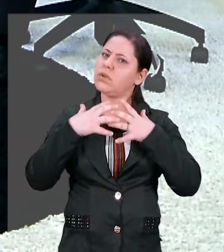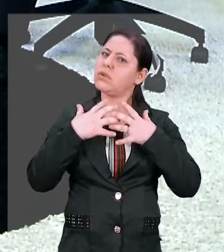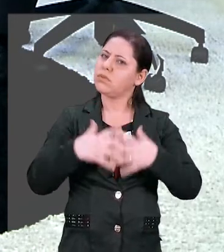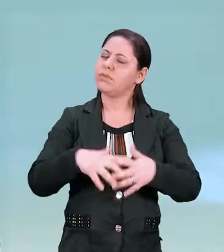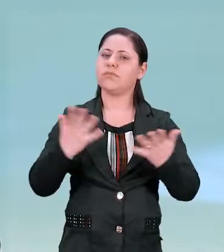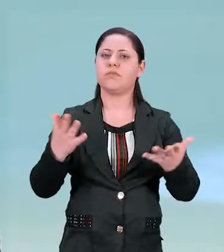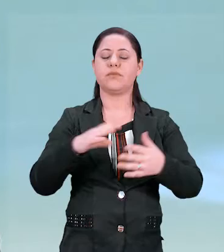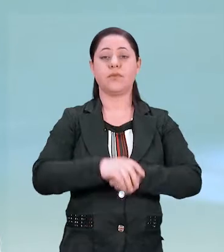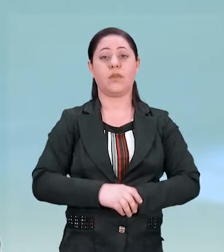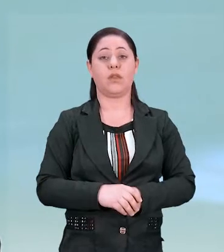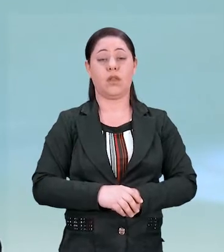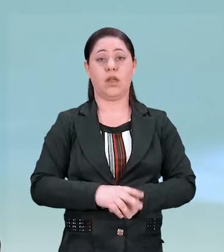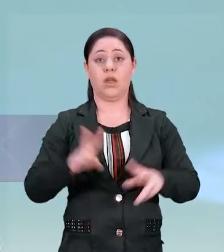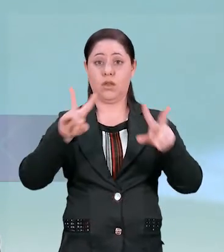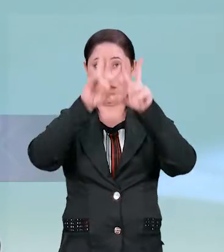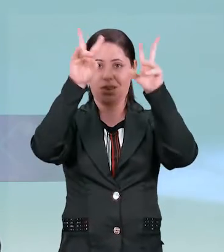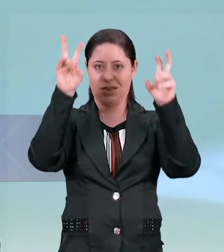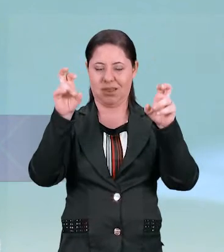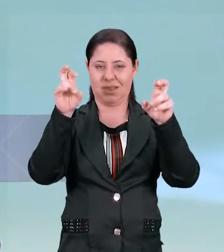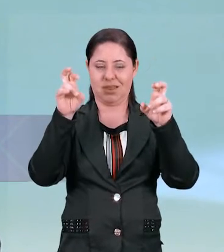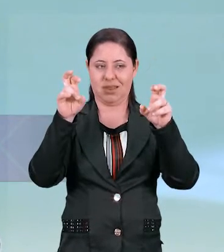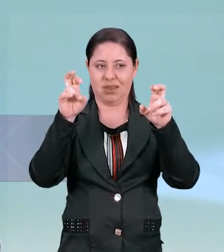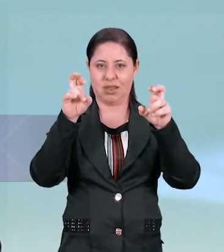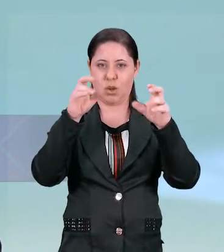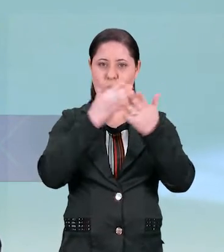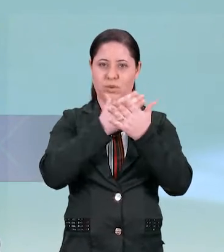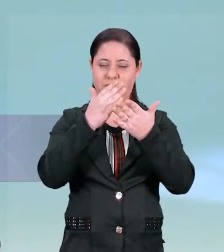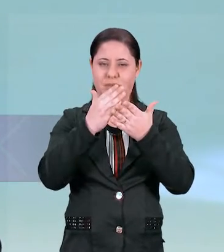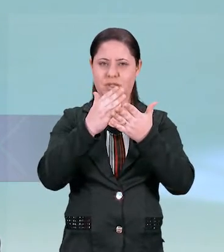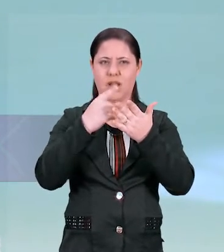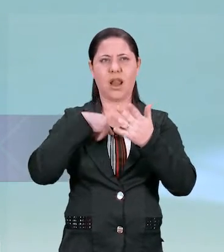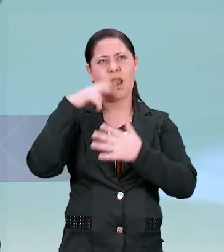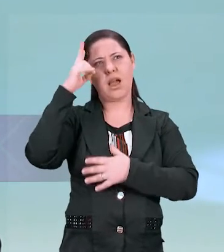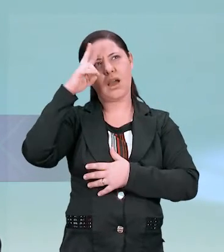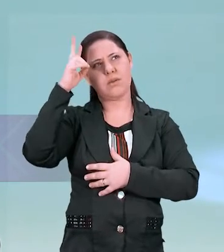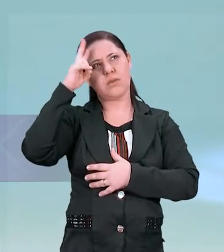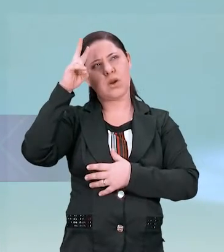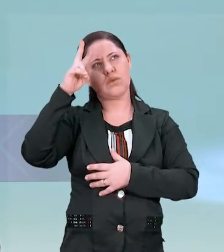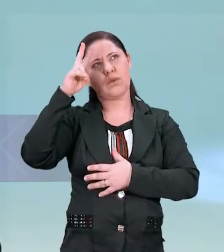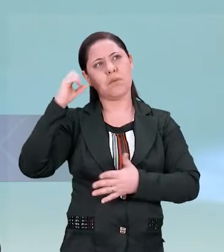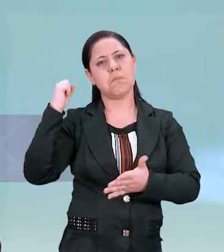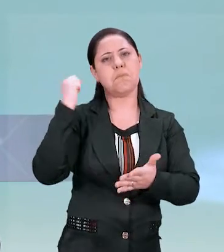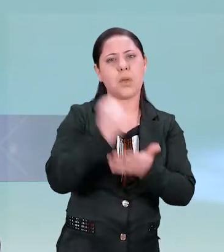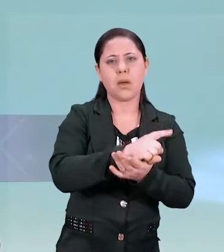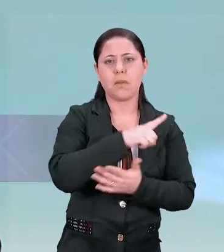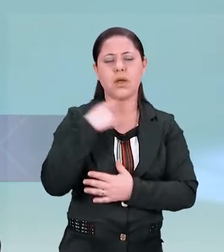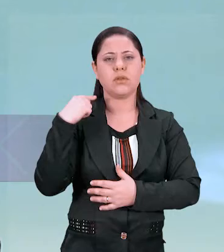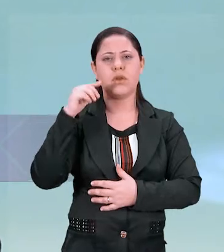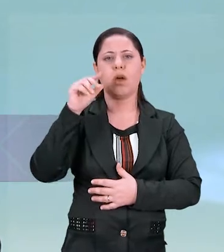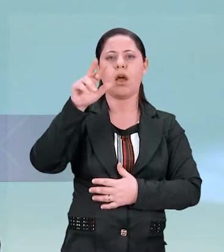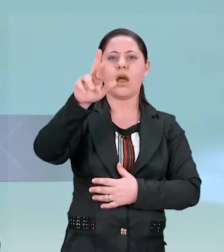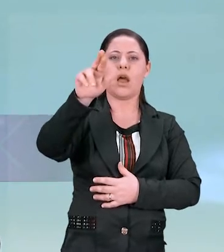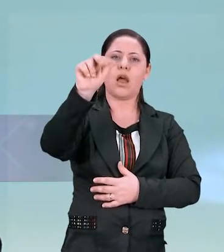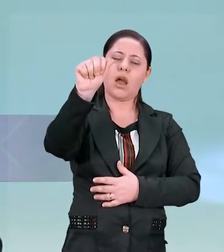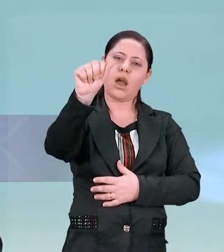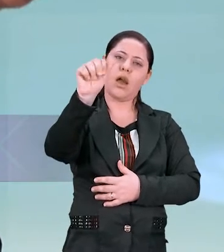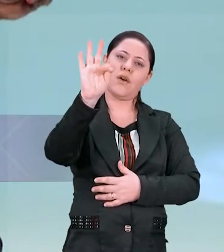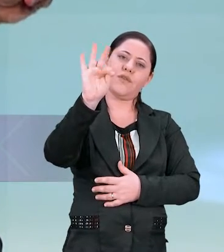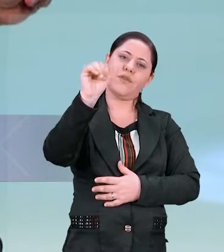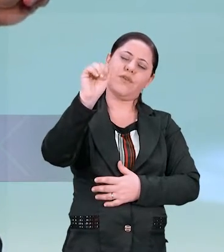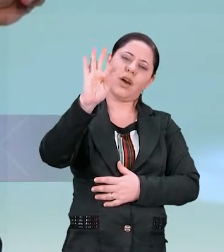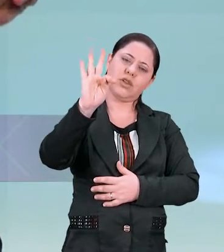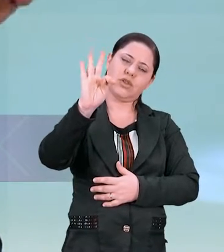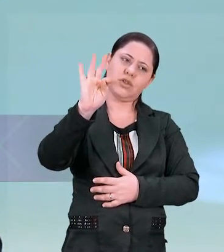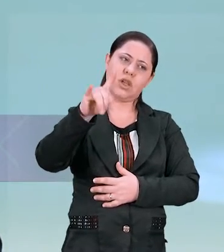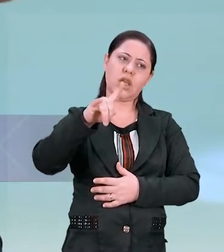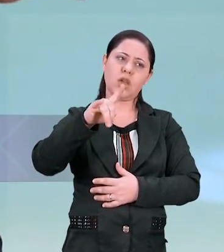tema inicial, me lembro muito bem quando do assassinato do Rafat, né, do lado paraguaio, o secretário de Segurança do Rio de